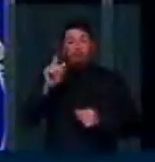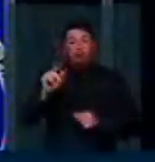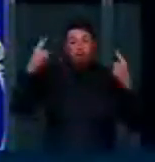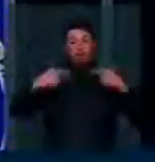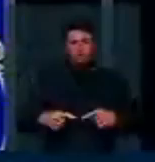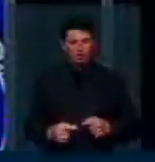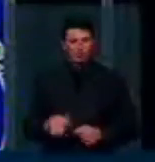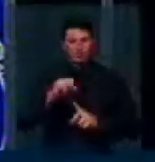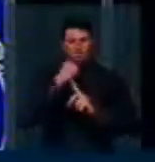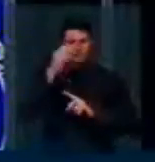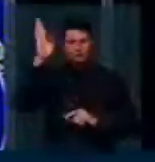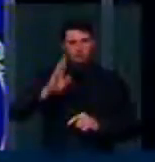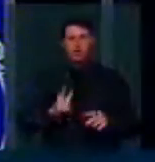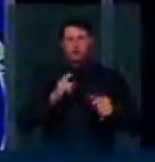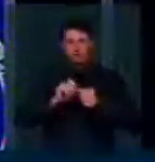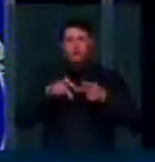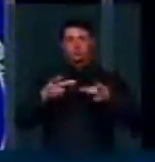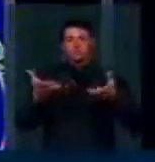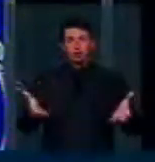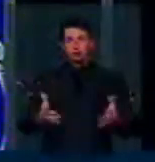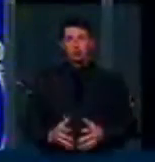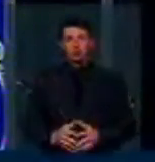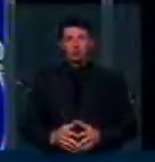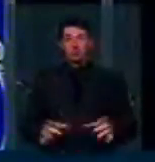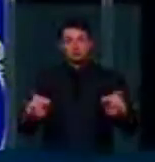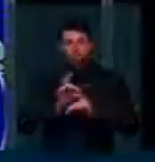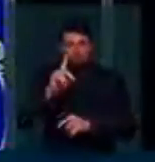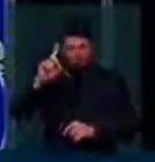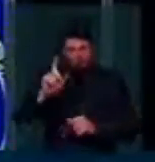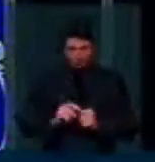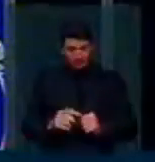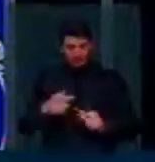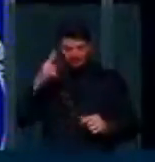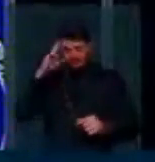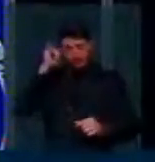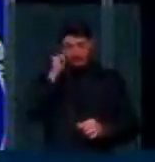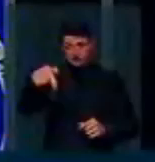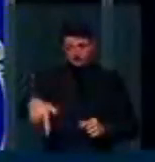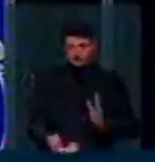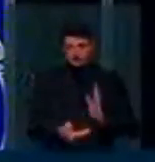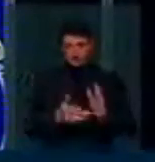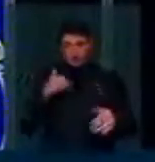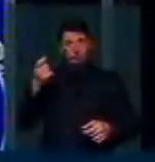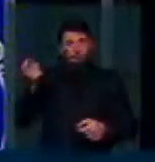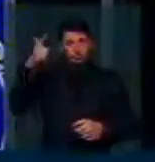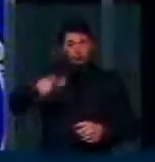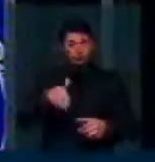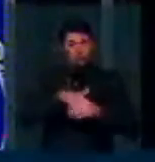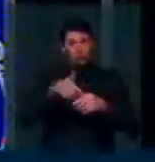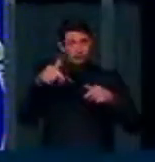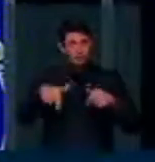a sociedade brasileira que construiu esse projeto. Para concluir, quero lembrar a essa casa que o voto a esse projeto será